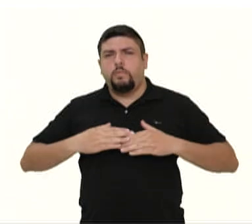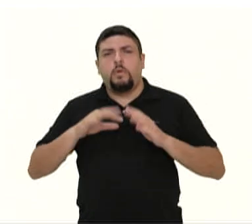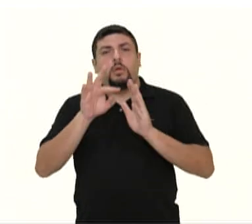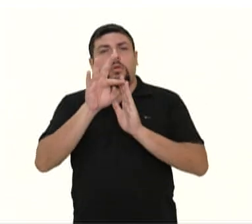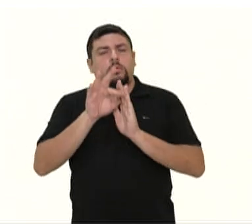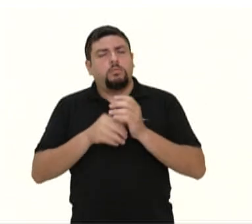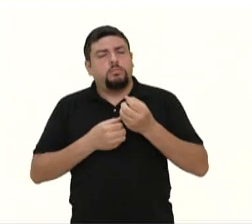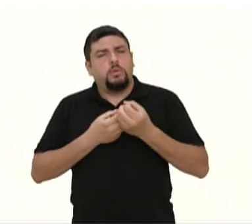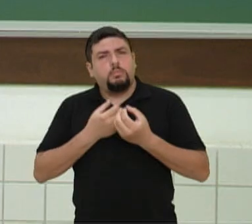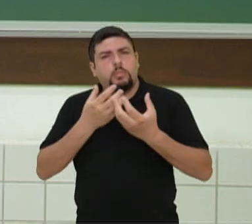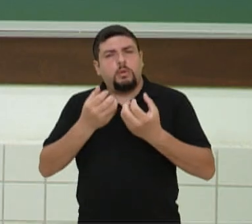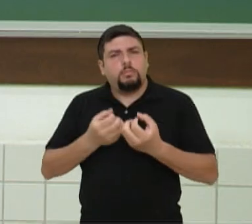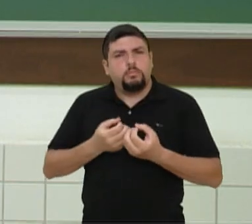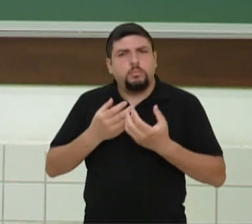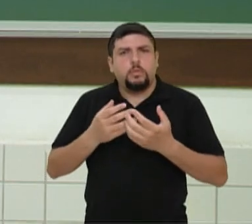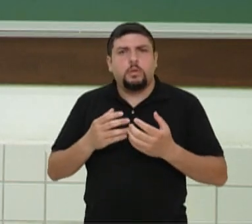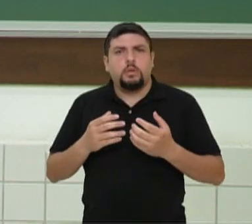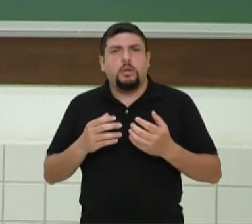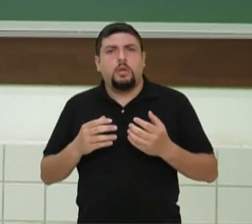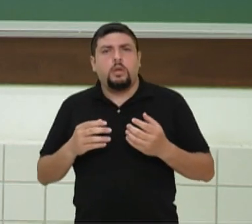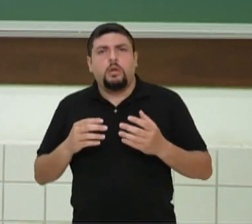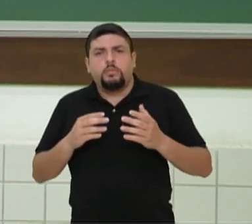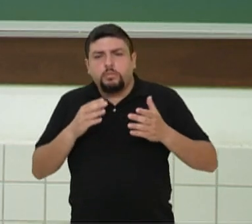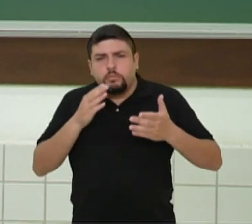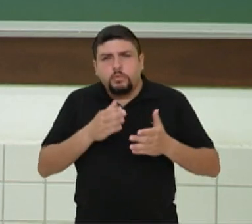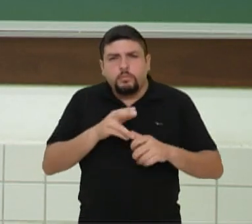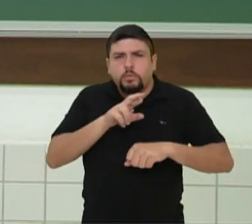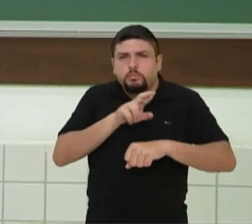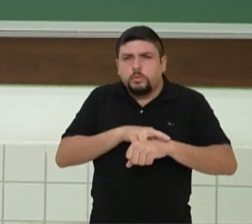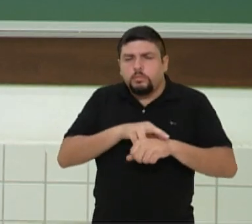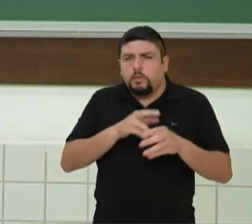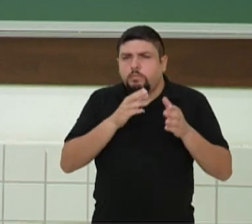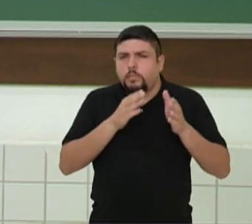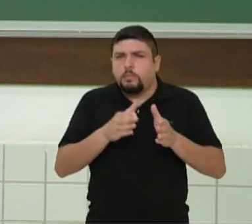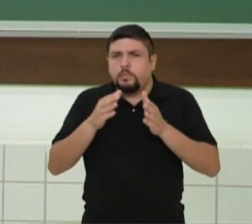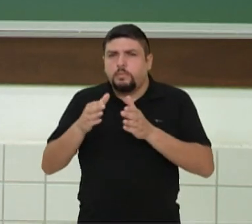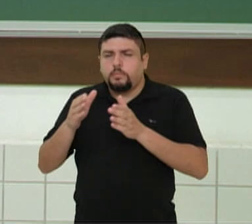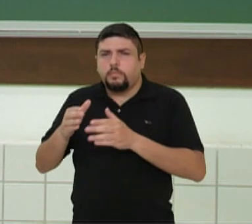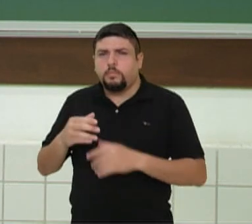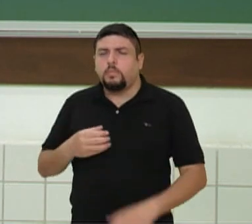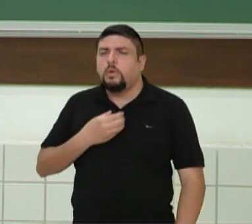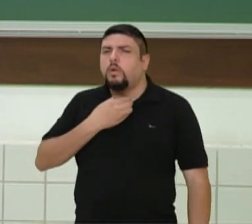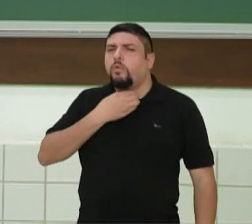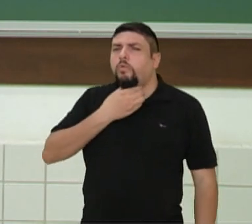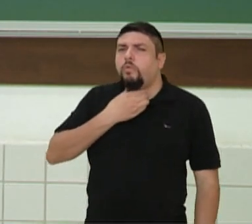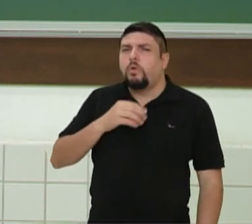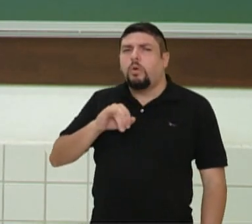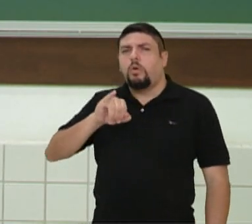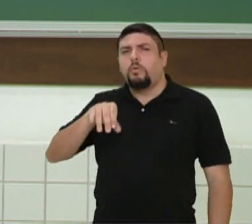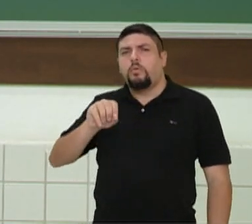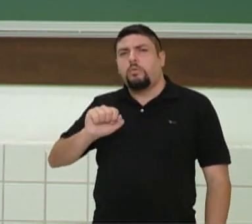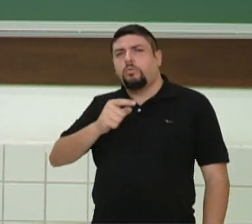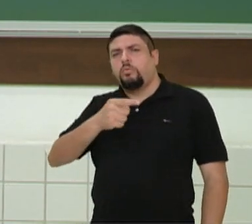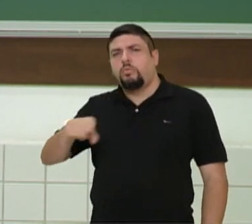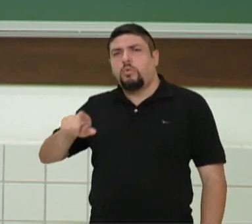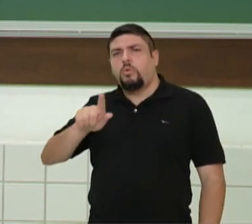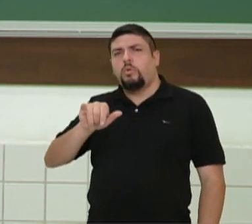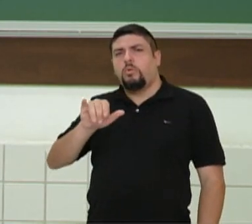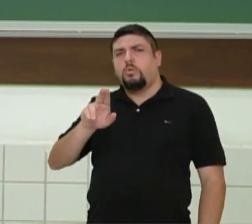pronunciados, não estica as notas, tudo muito bem marcado. A voz do João Gilberto, aquele tom mais fraco, não tinha uma